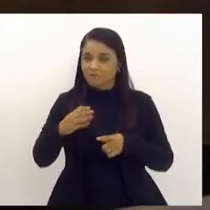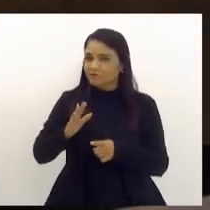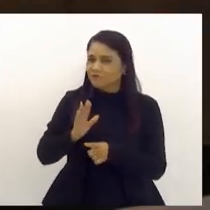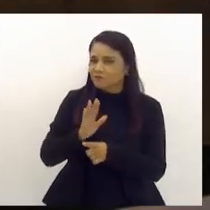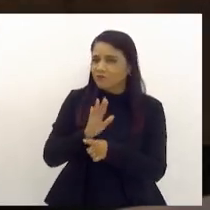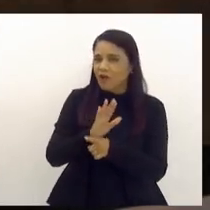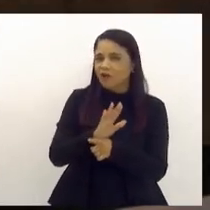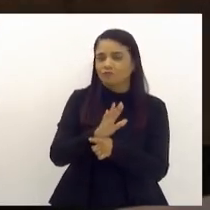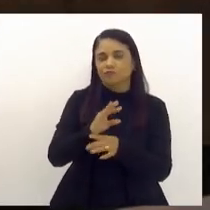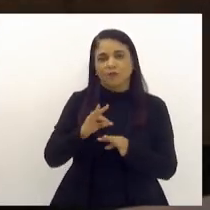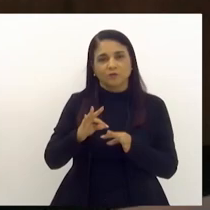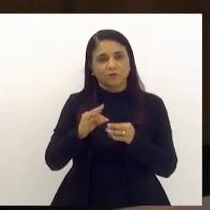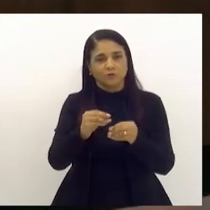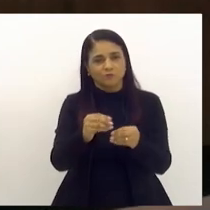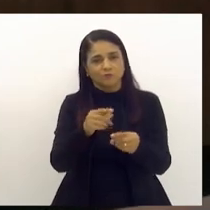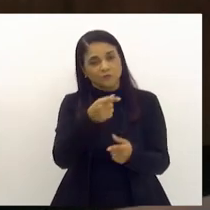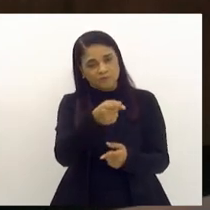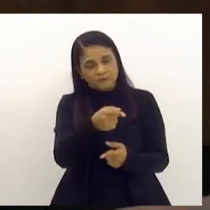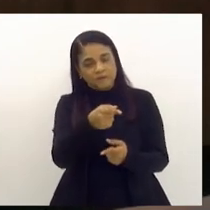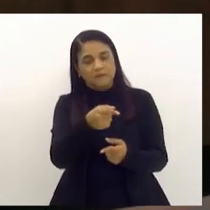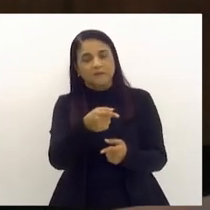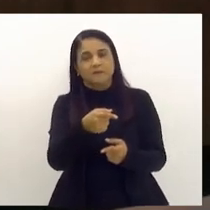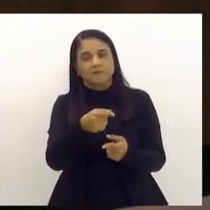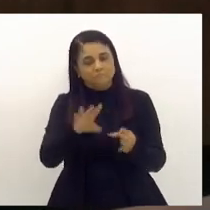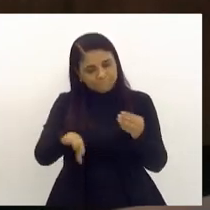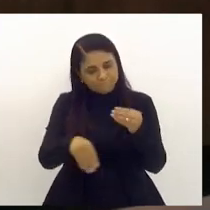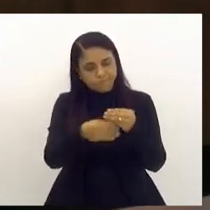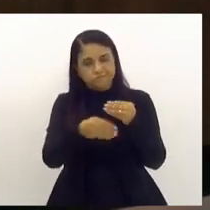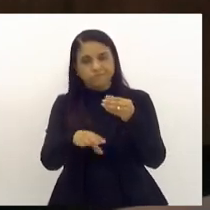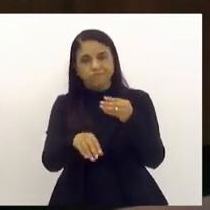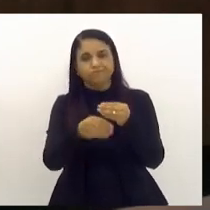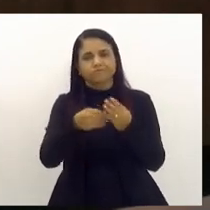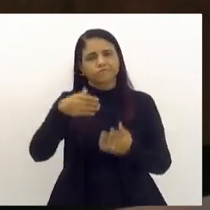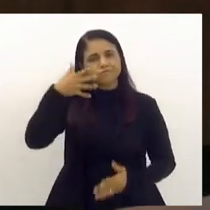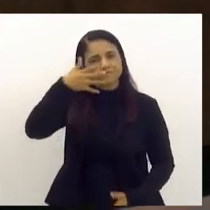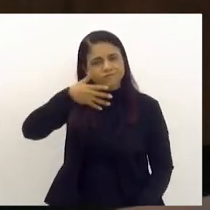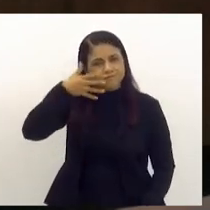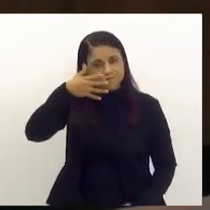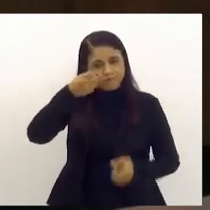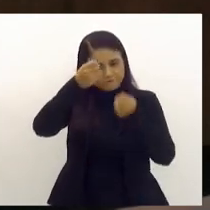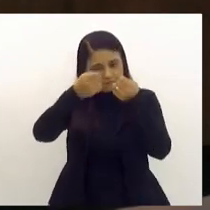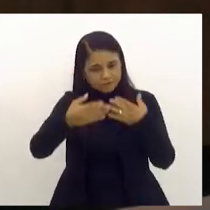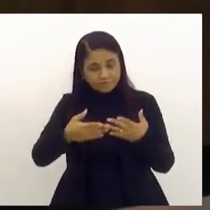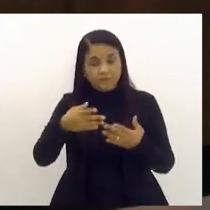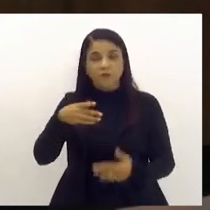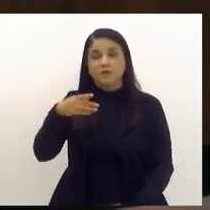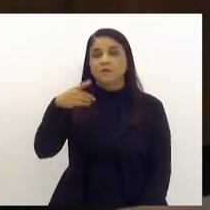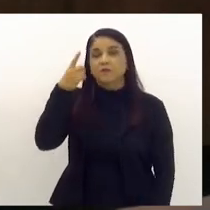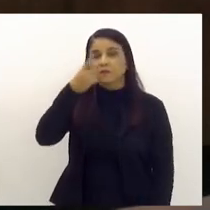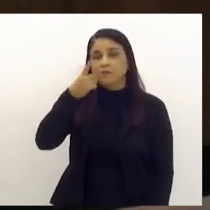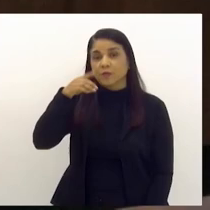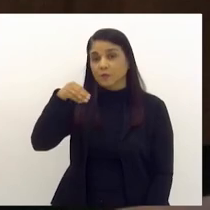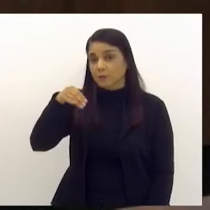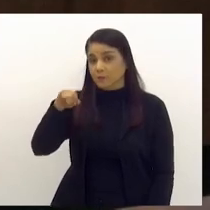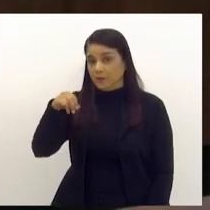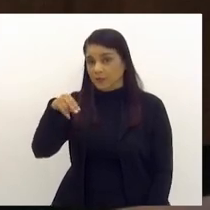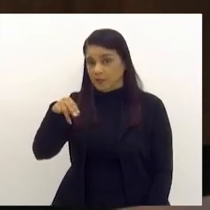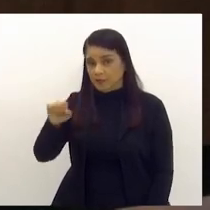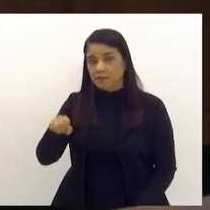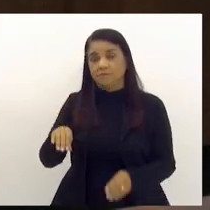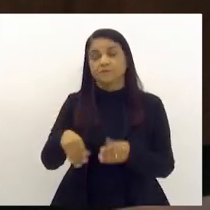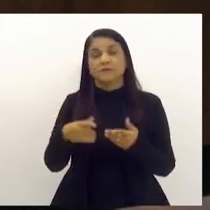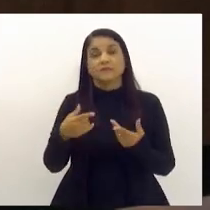colaborar com tudo o que Vossa Excelência falou, com tudo aquilo que foi dito pelo deputado Carlos Mink,